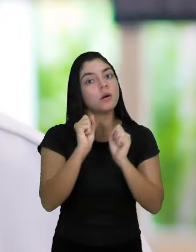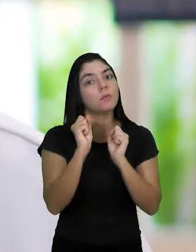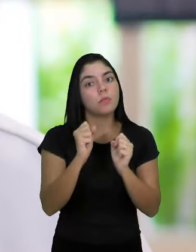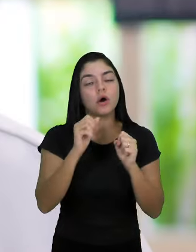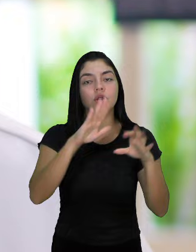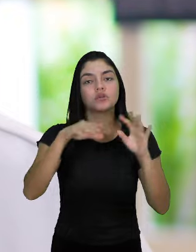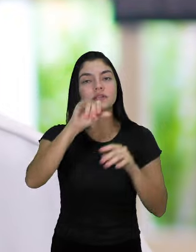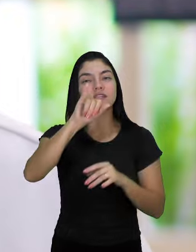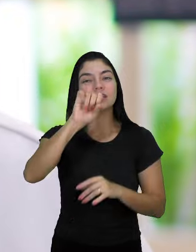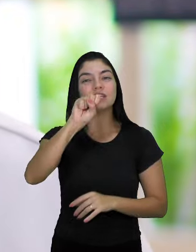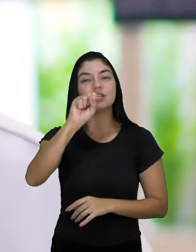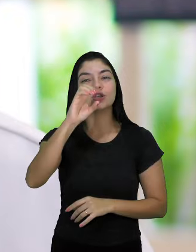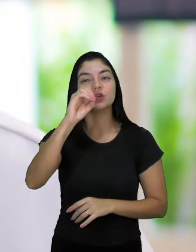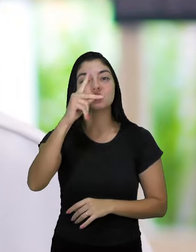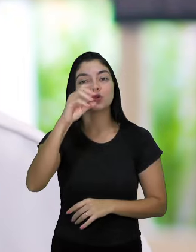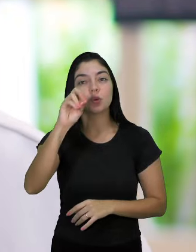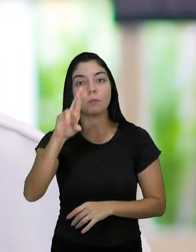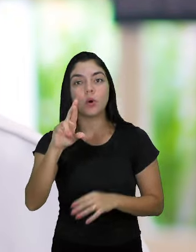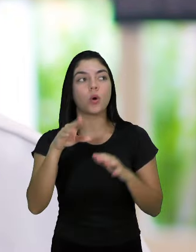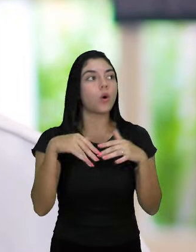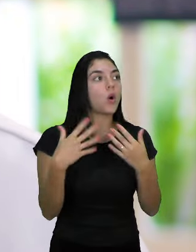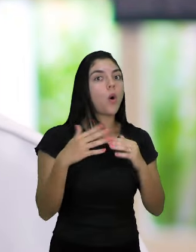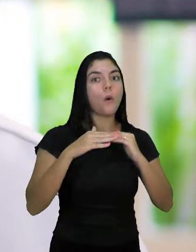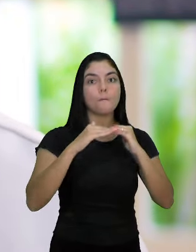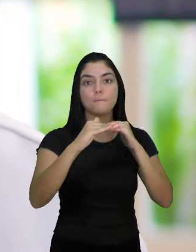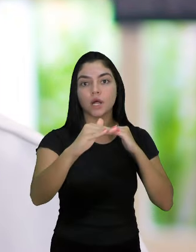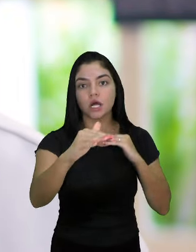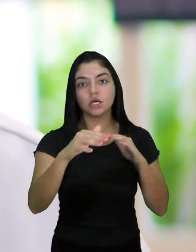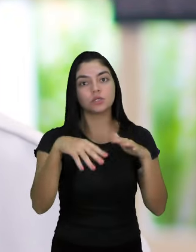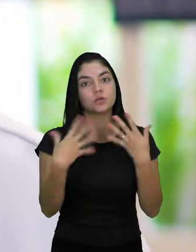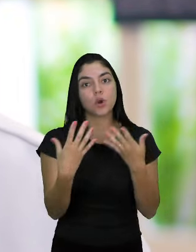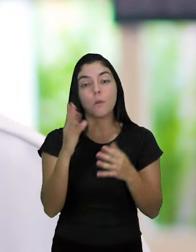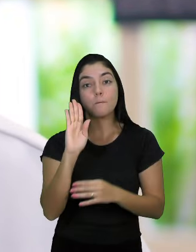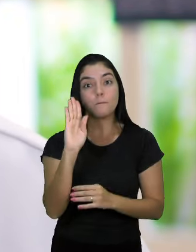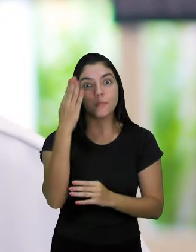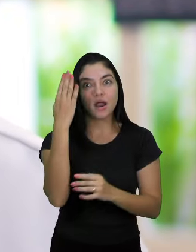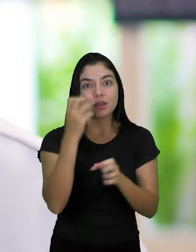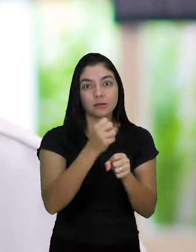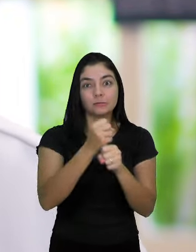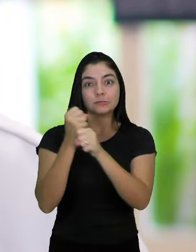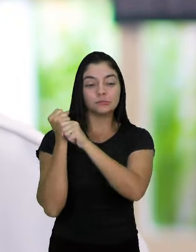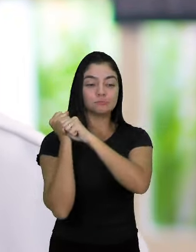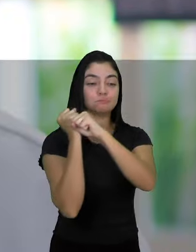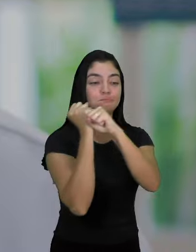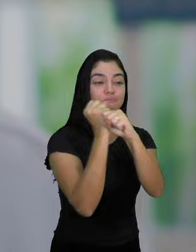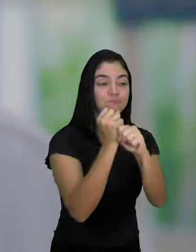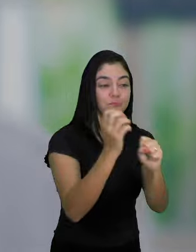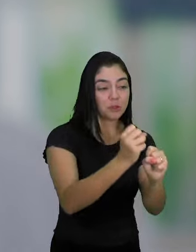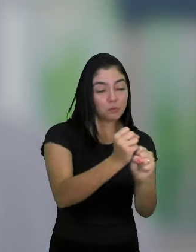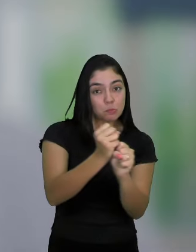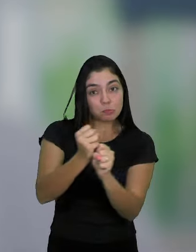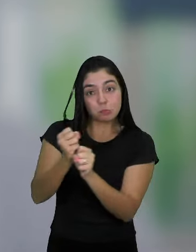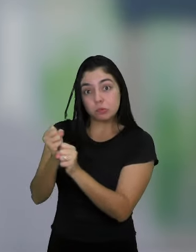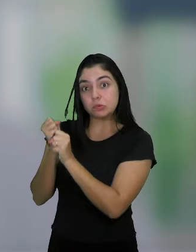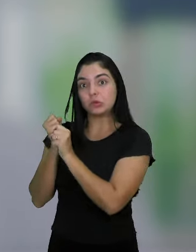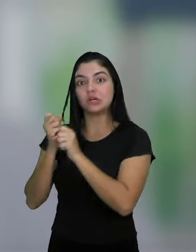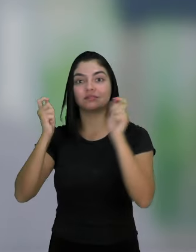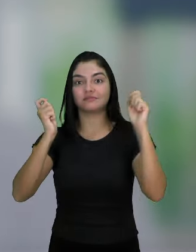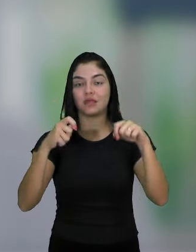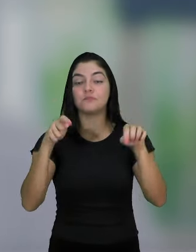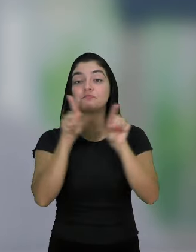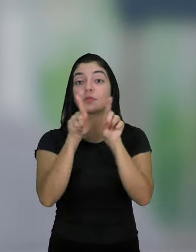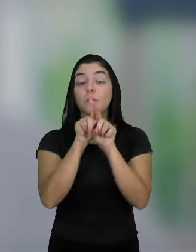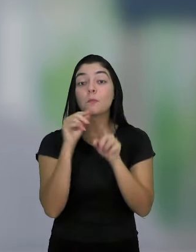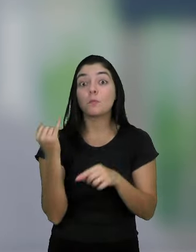um pedaço de isopor, galho, prancha, o que tiver ao alcance. É muito importante evitar